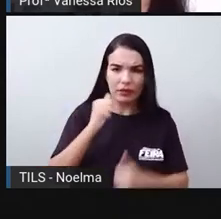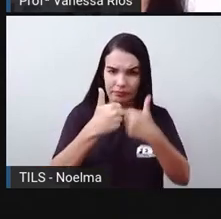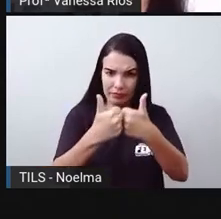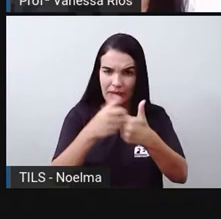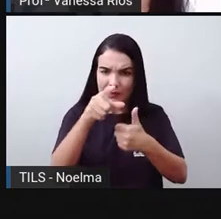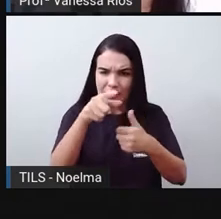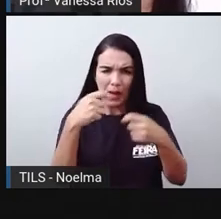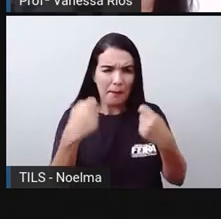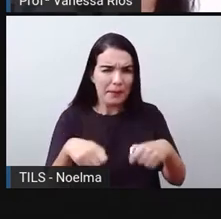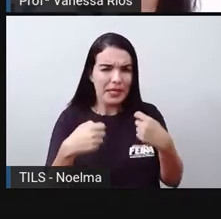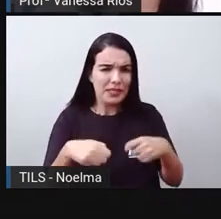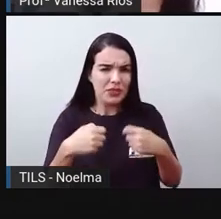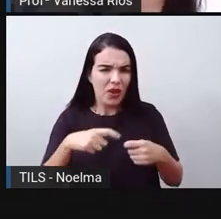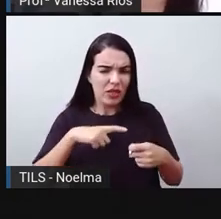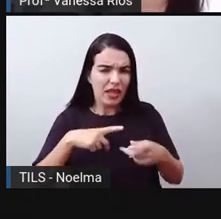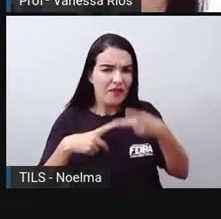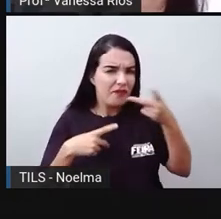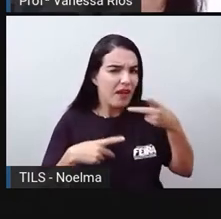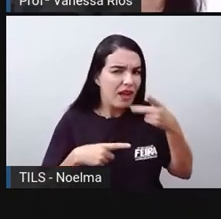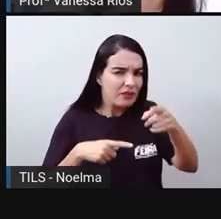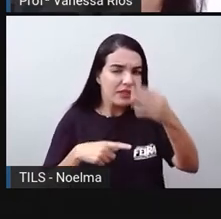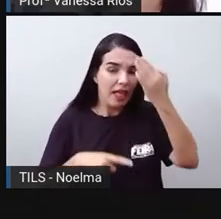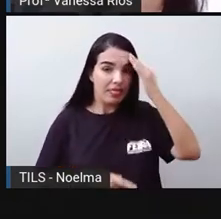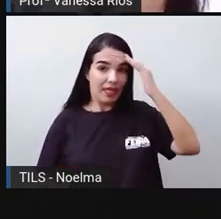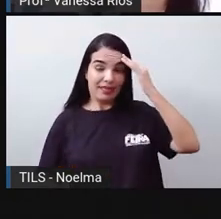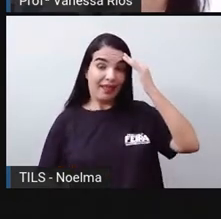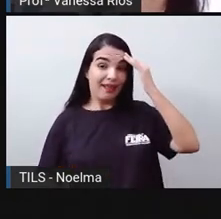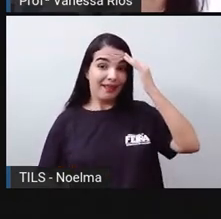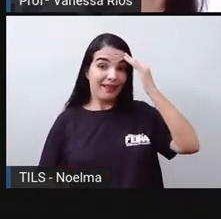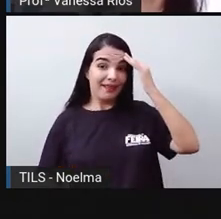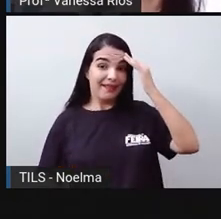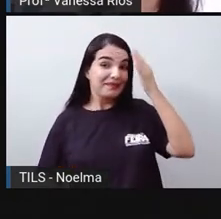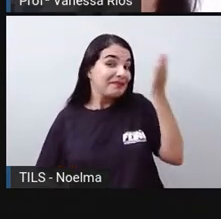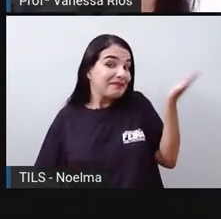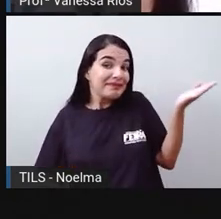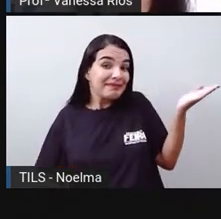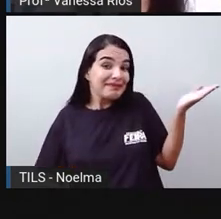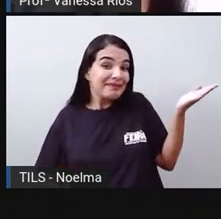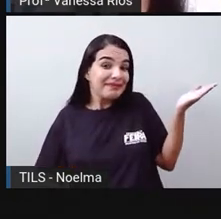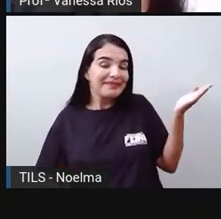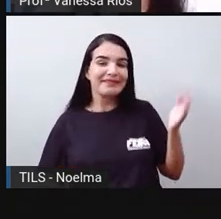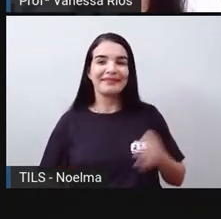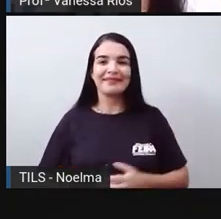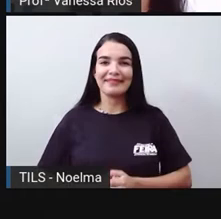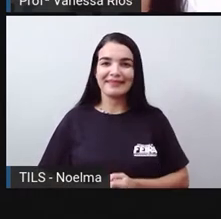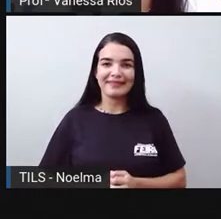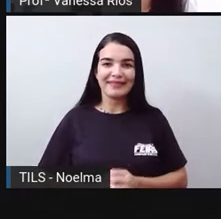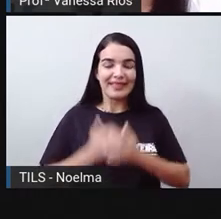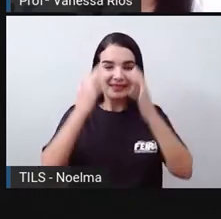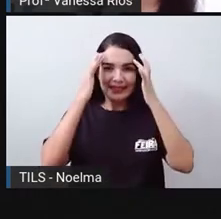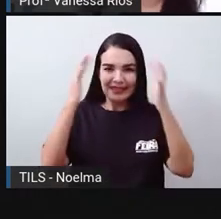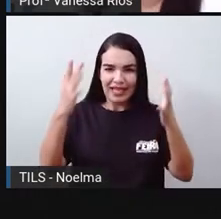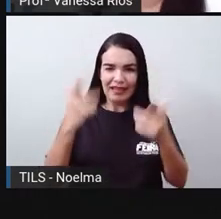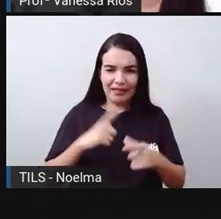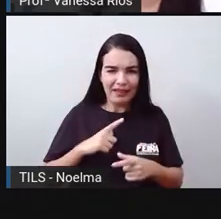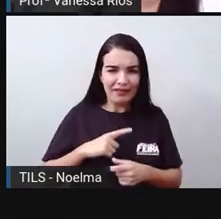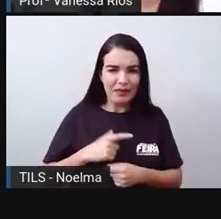a necessidade de ter fala para que você compreendesse a mensagem, né, e as reflexões trazidas